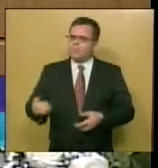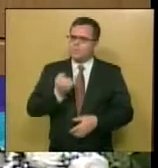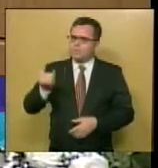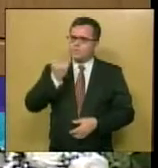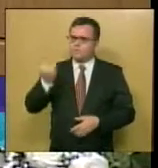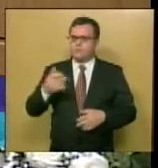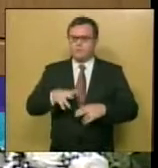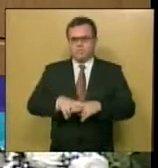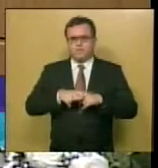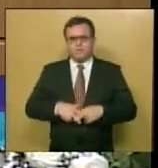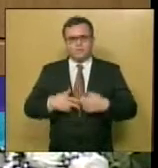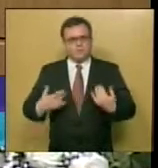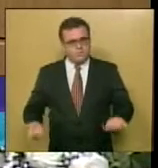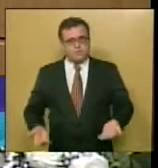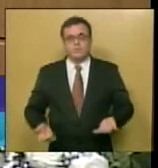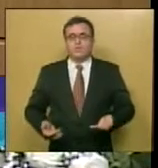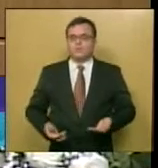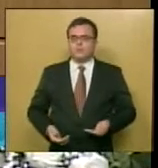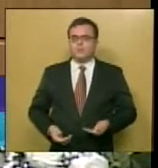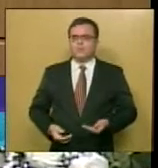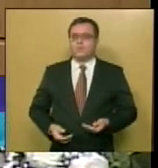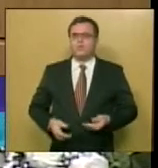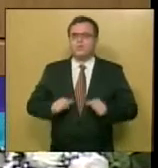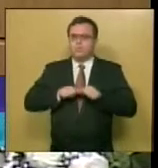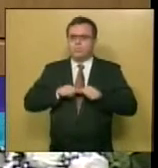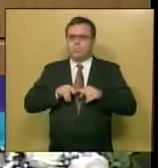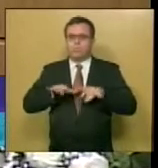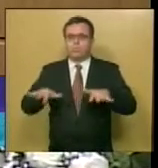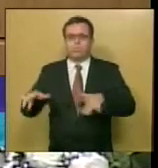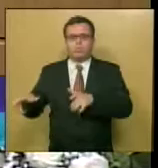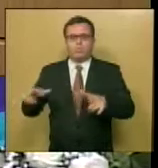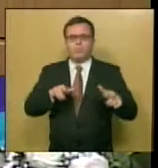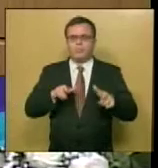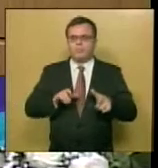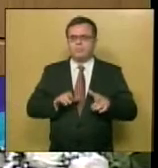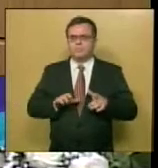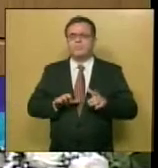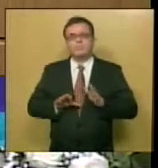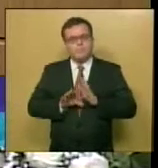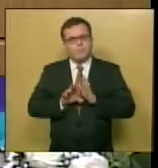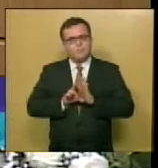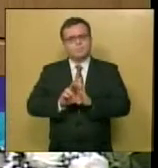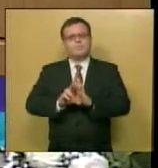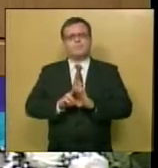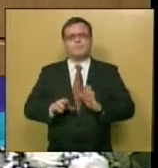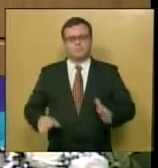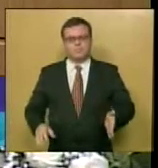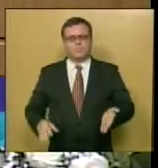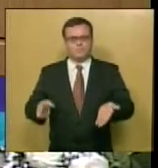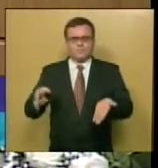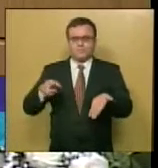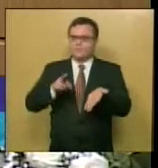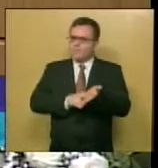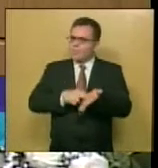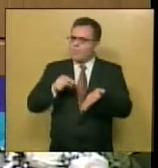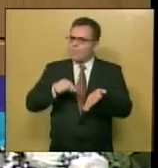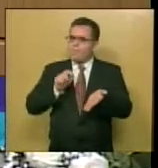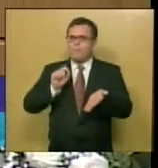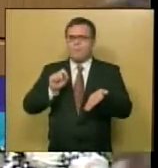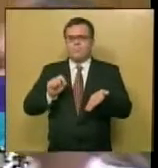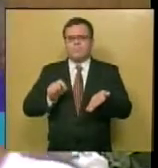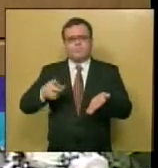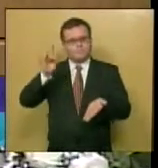Como embaixadores das nações, disseminando os temas neles representados, os selos servem como